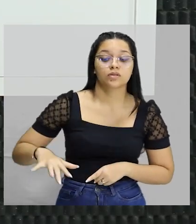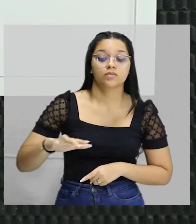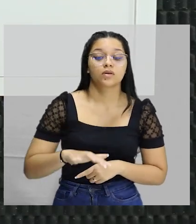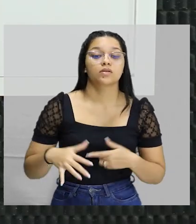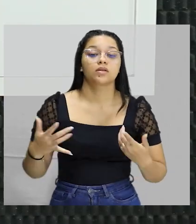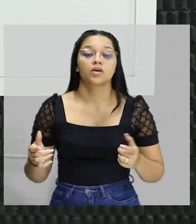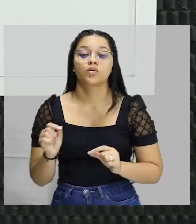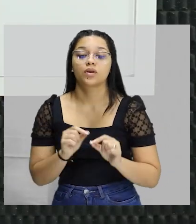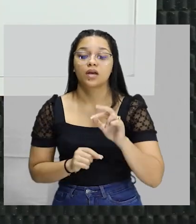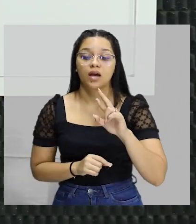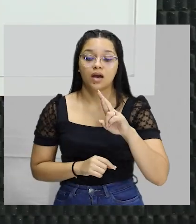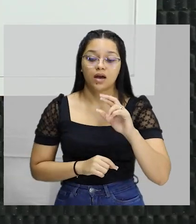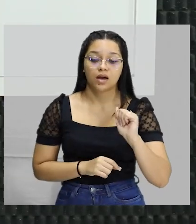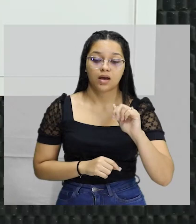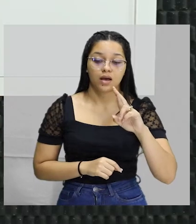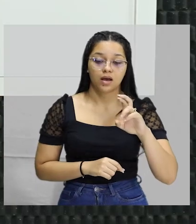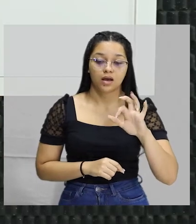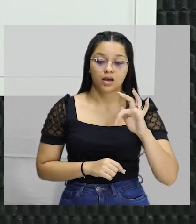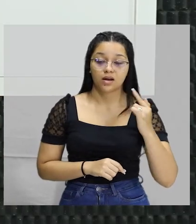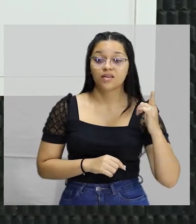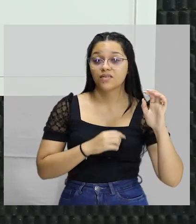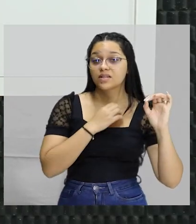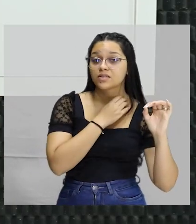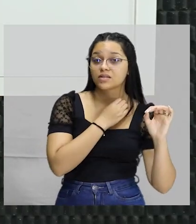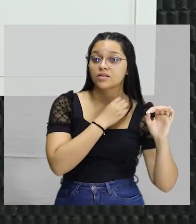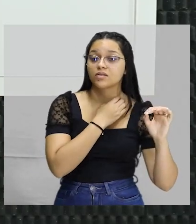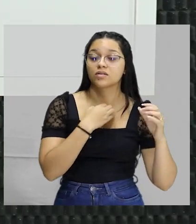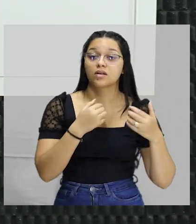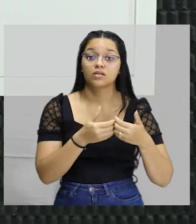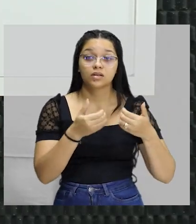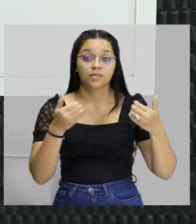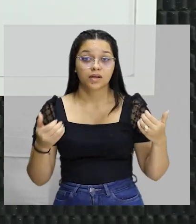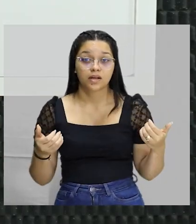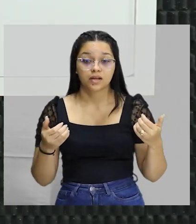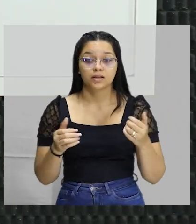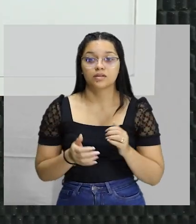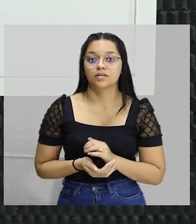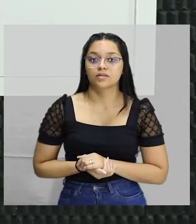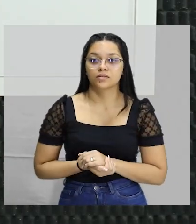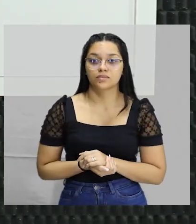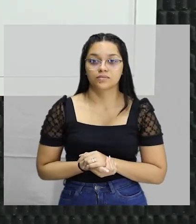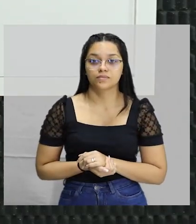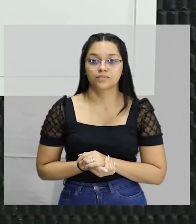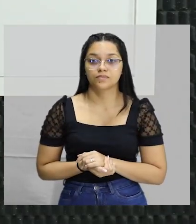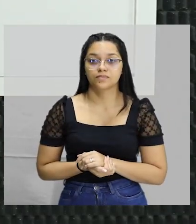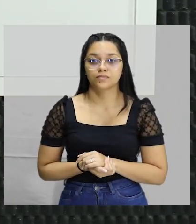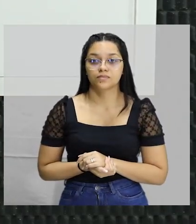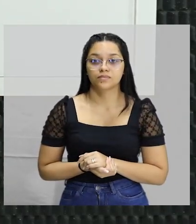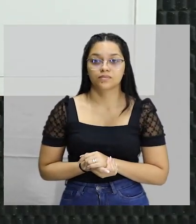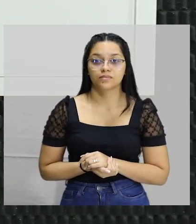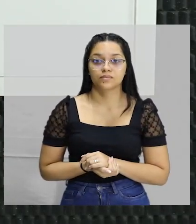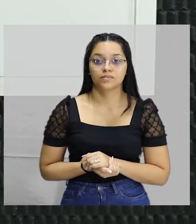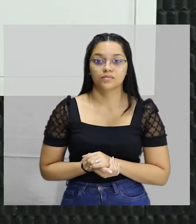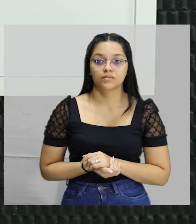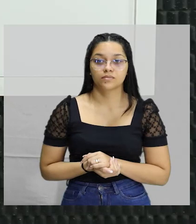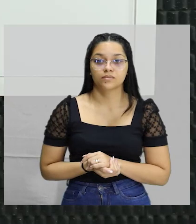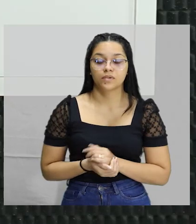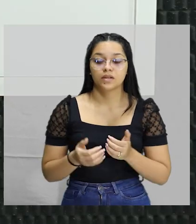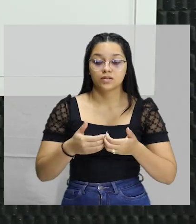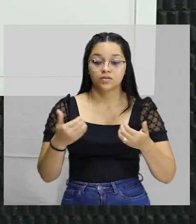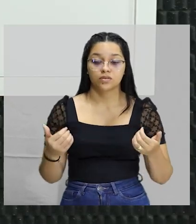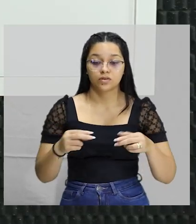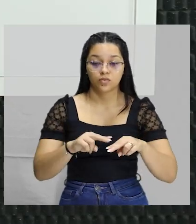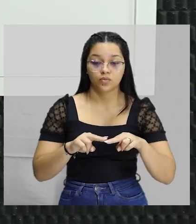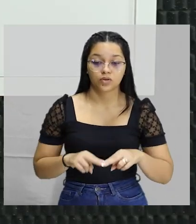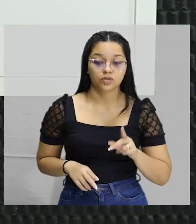a rarefação, ou seja, as partículas estão separadas. Então, elas se unem, se separam, se unem, se separam. Então, é desta